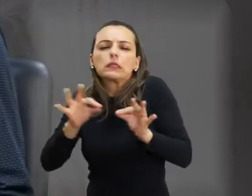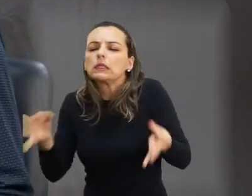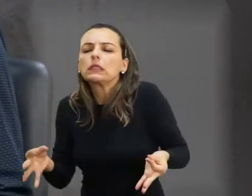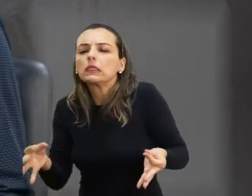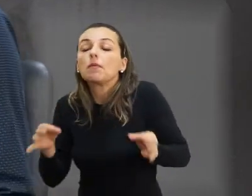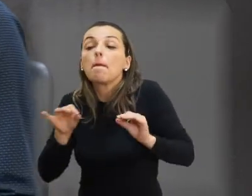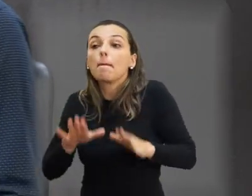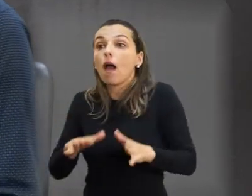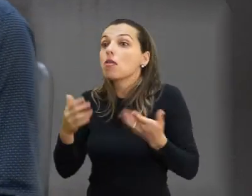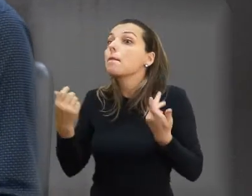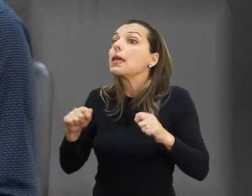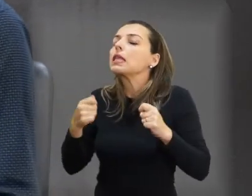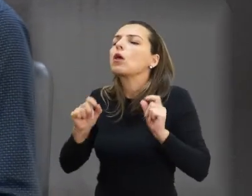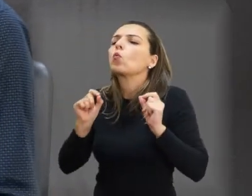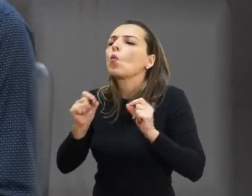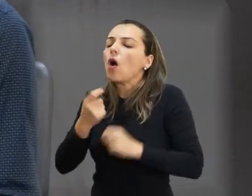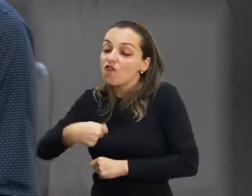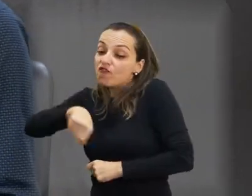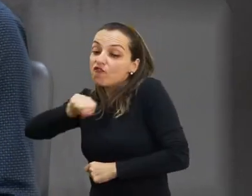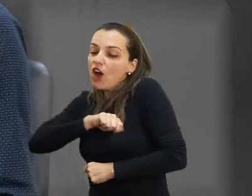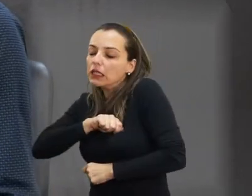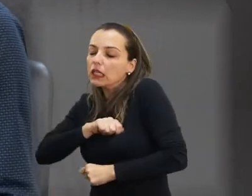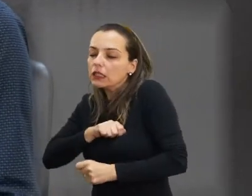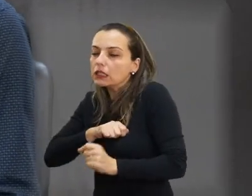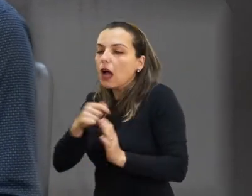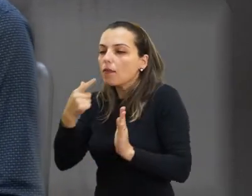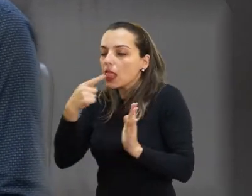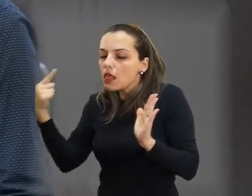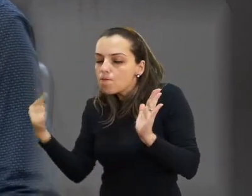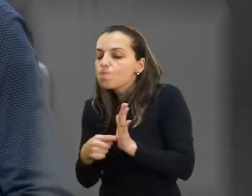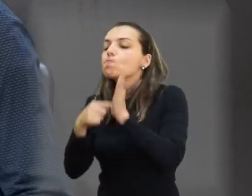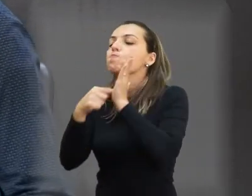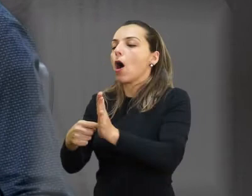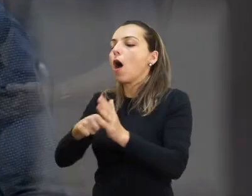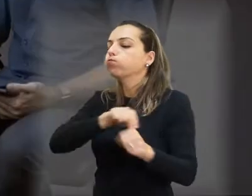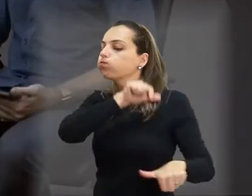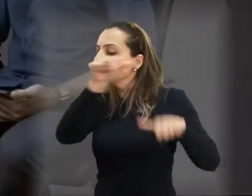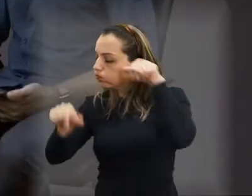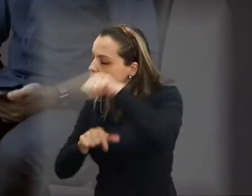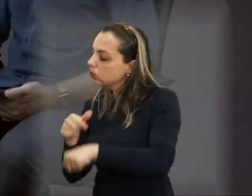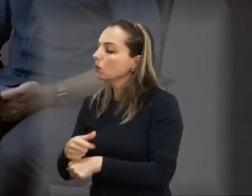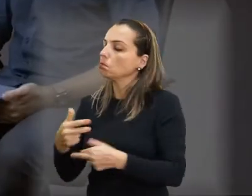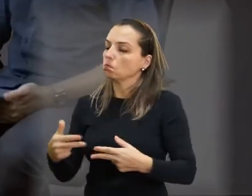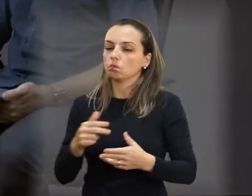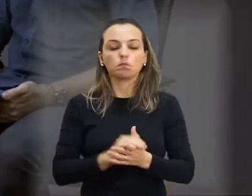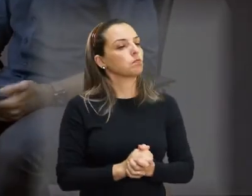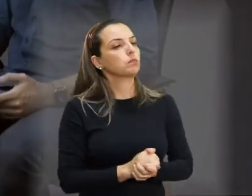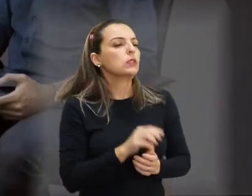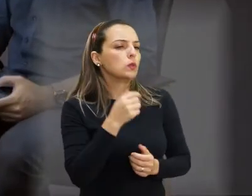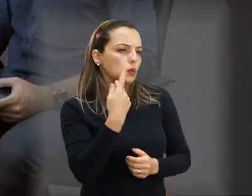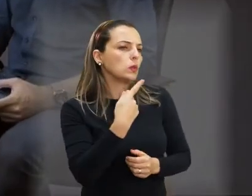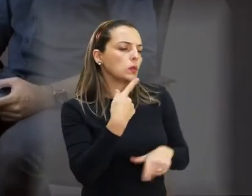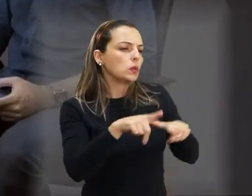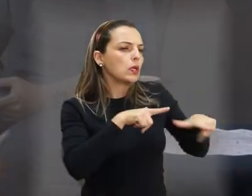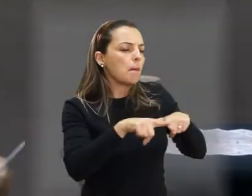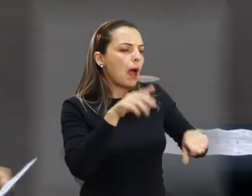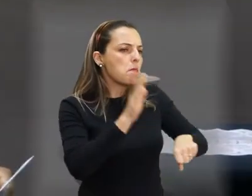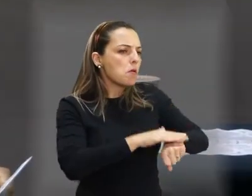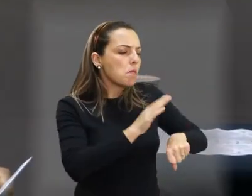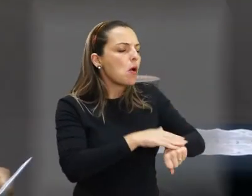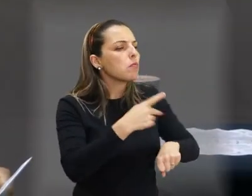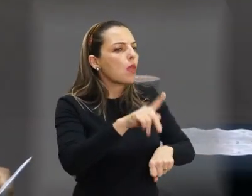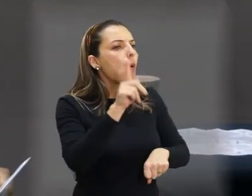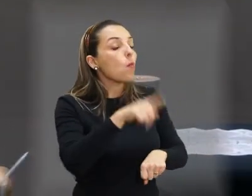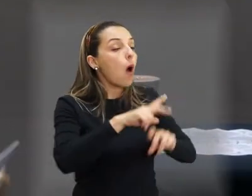aspas, simples, mas que a gente tem que fiscalizar e denunciar para que tenha mudanças, né? E na atuação do vereador percebe-se que tem um